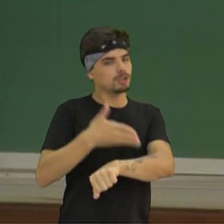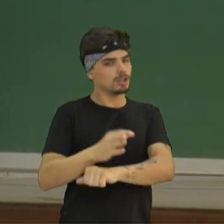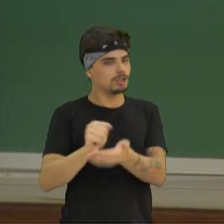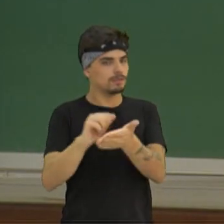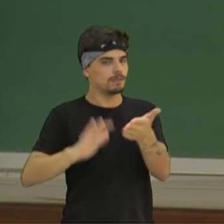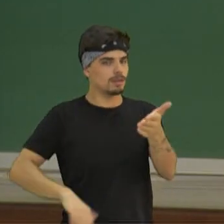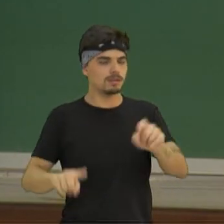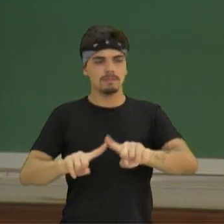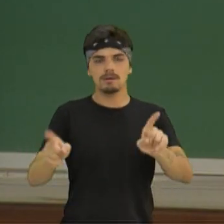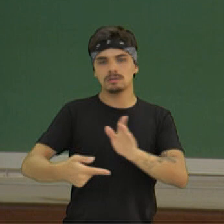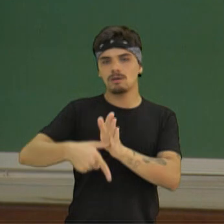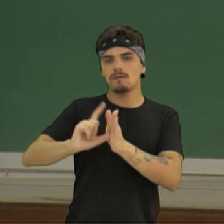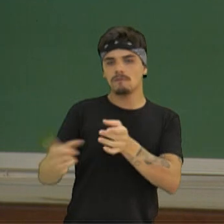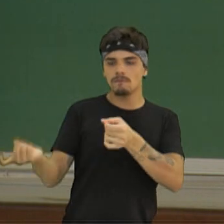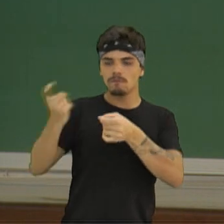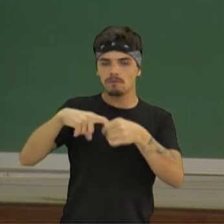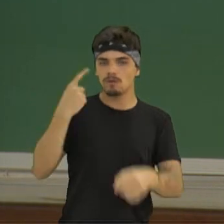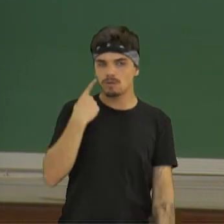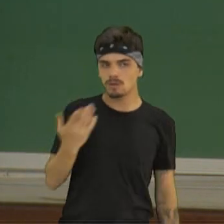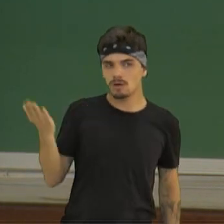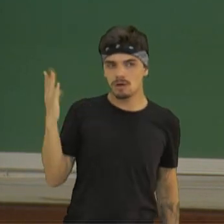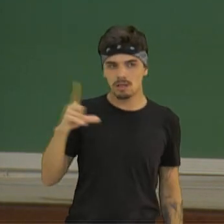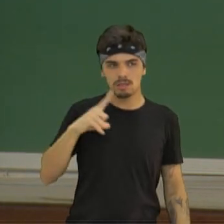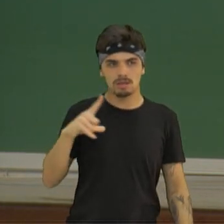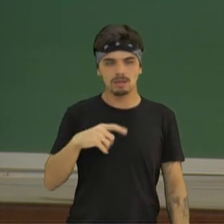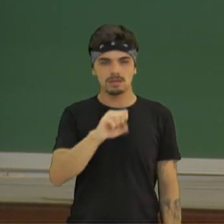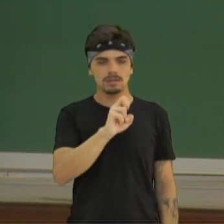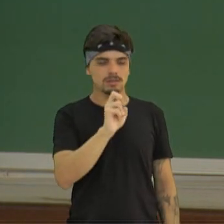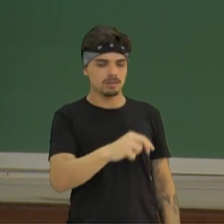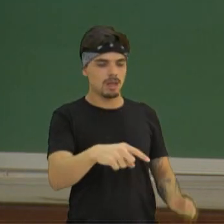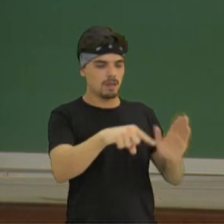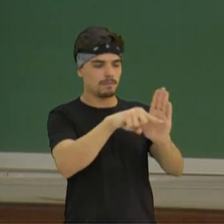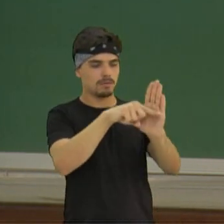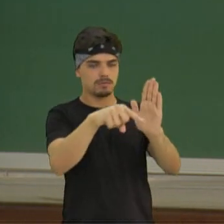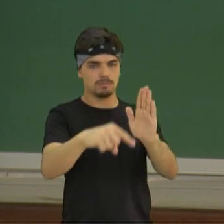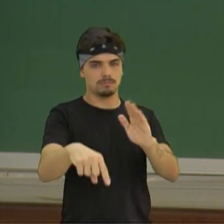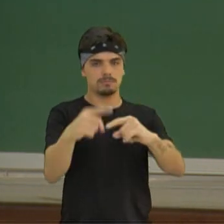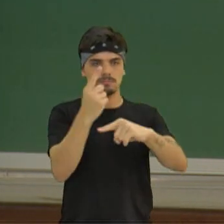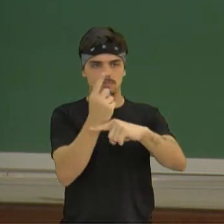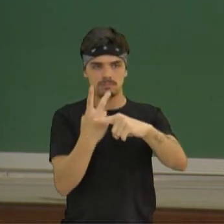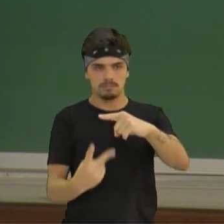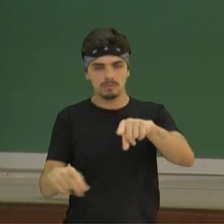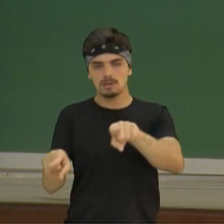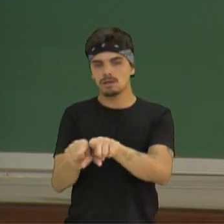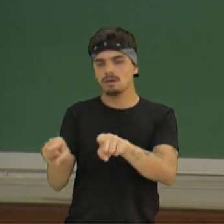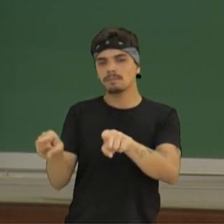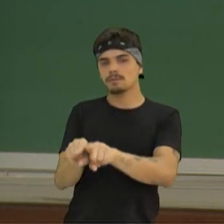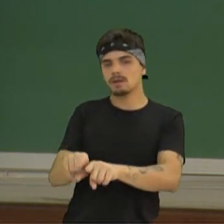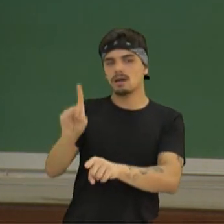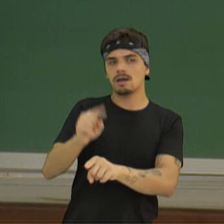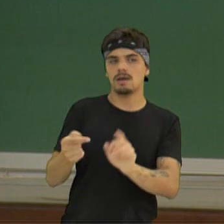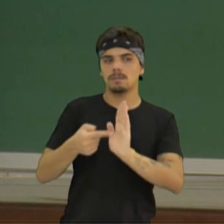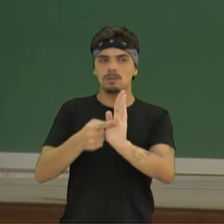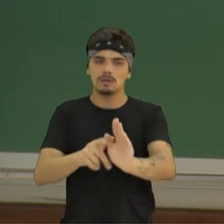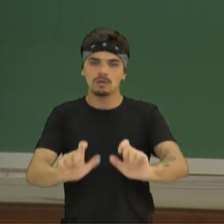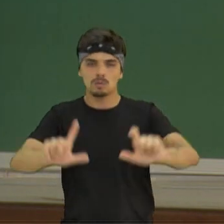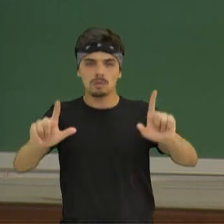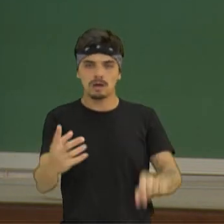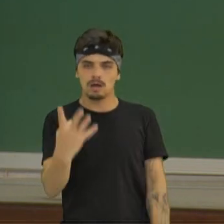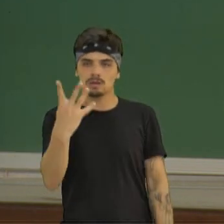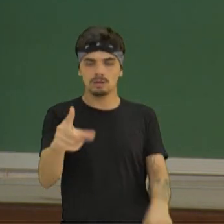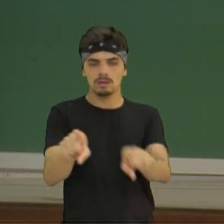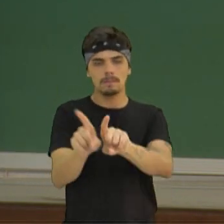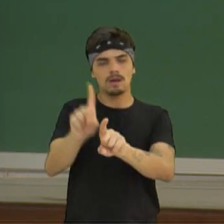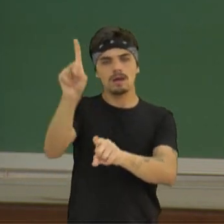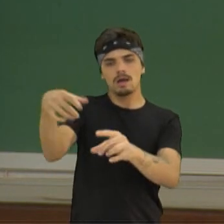praticando. Bom, volto aqui, né? Foi seno de menos meio. Aqui é a indicação do quadrante, quarto quadrante, e